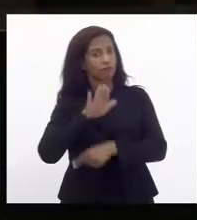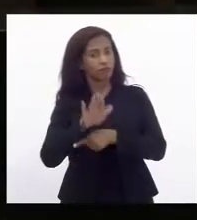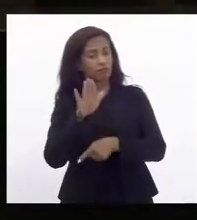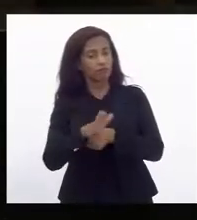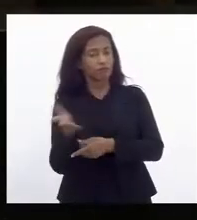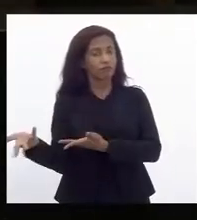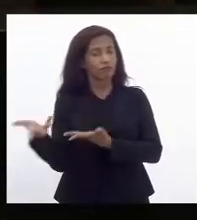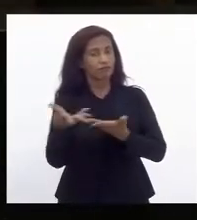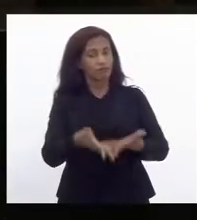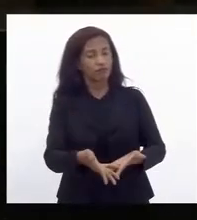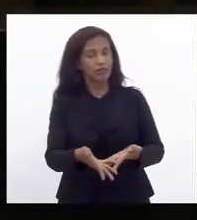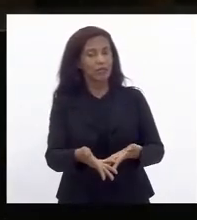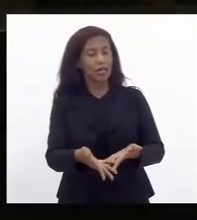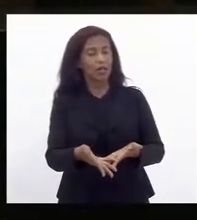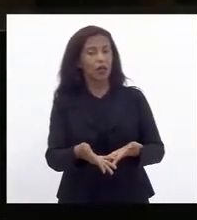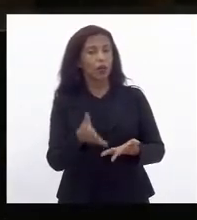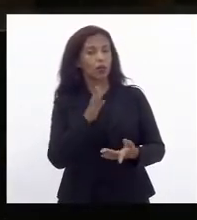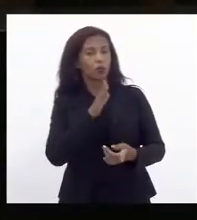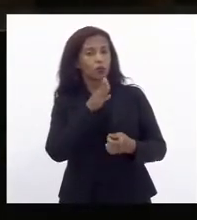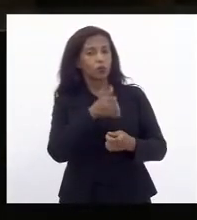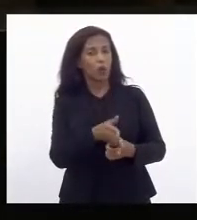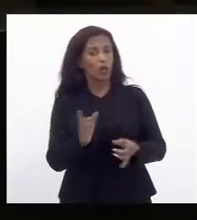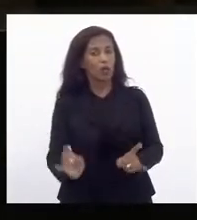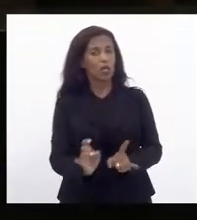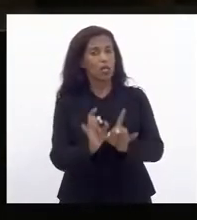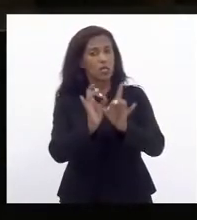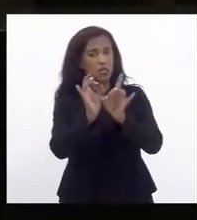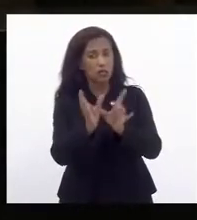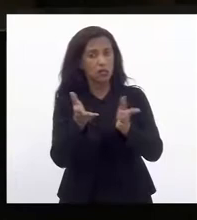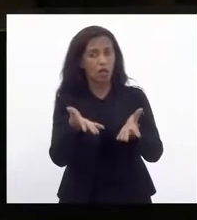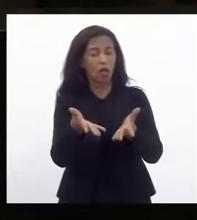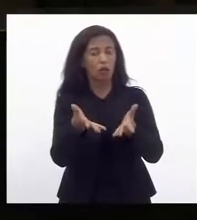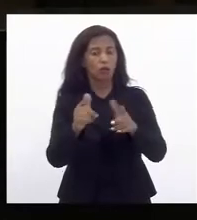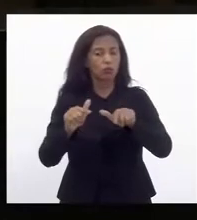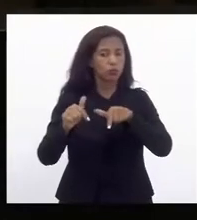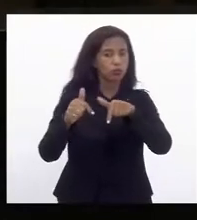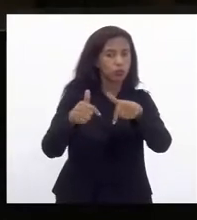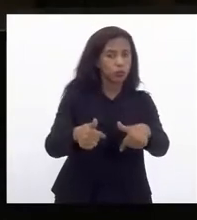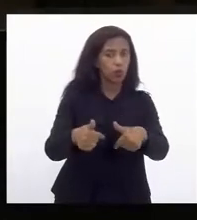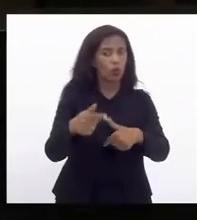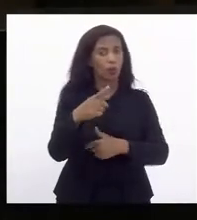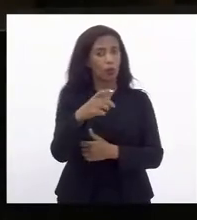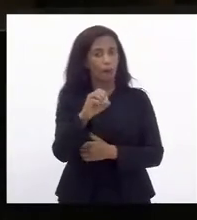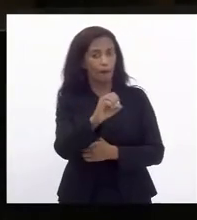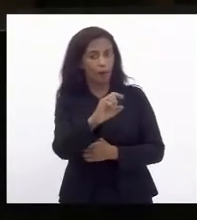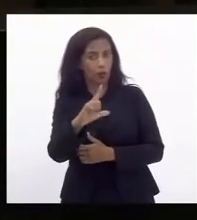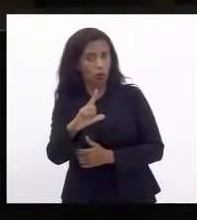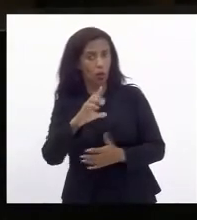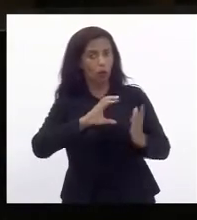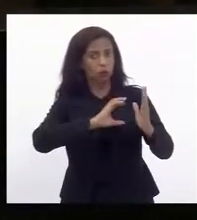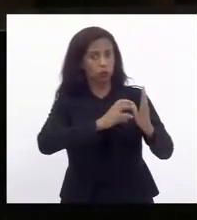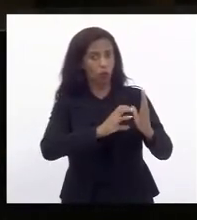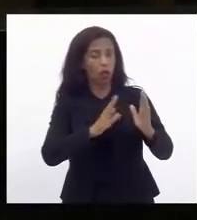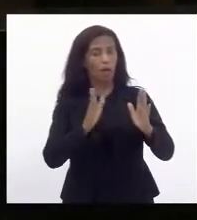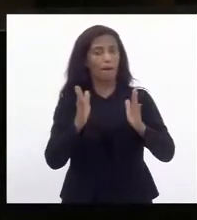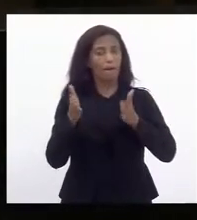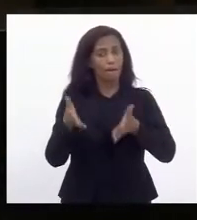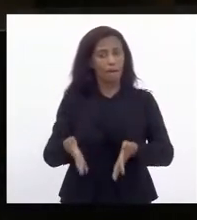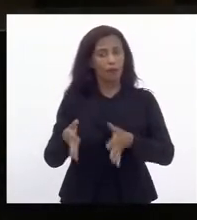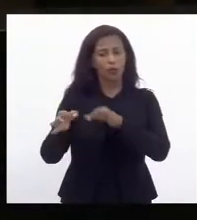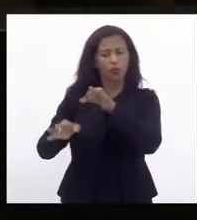traz um caráter essencial, não só de atuação do PSOL, mas um caráter